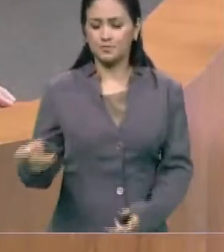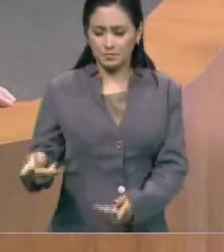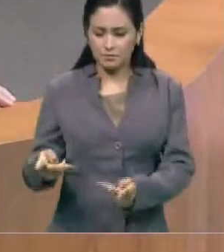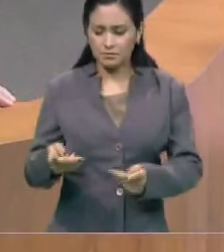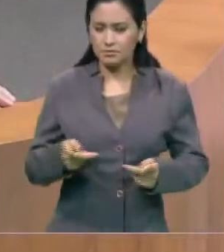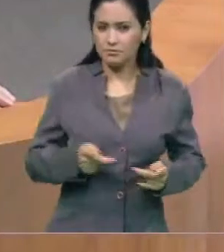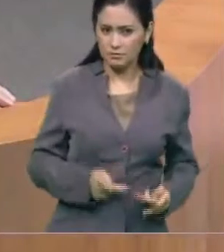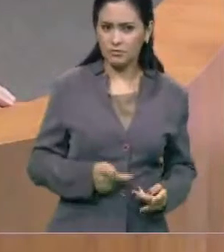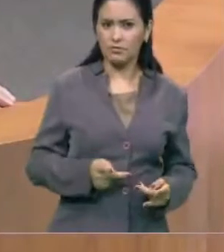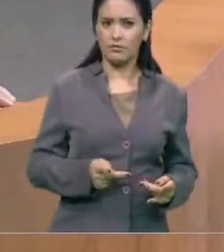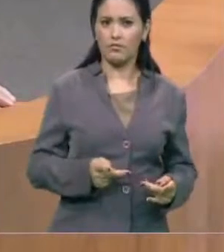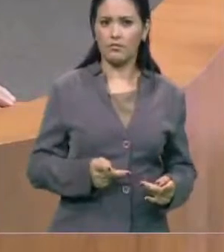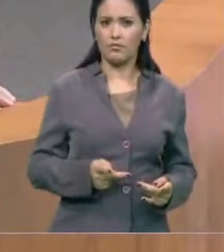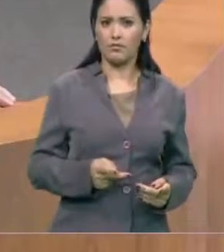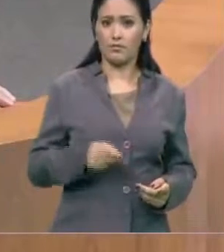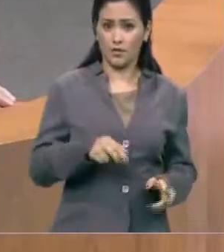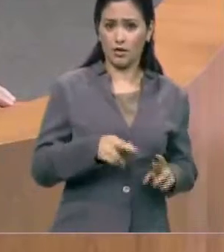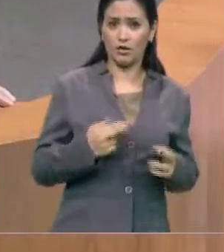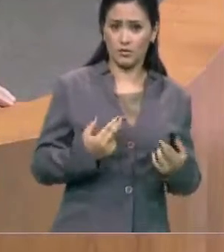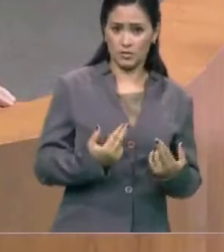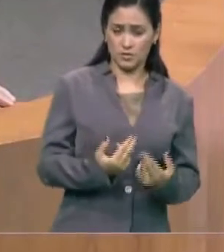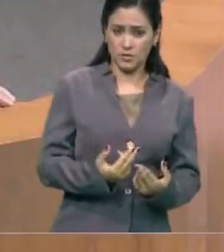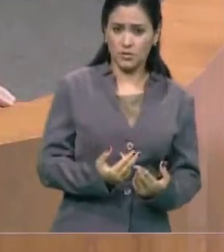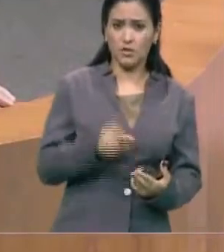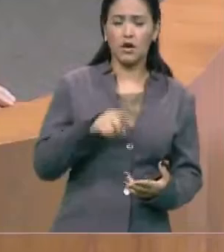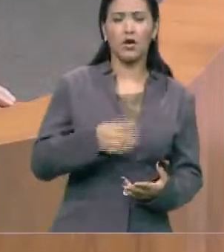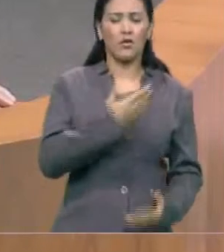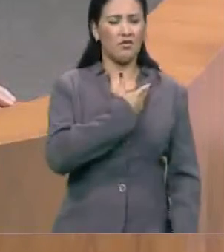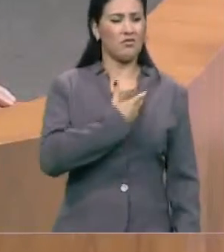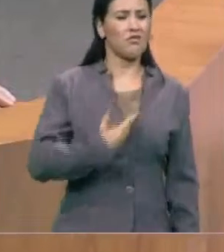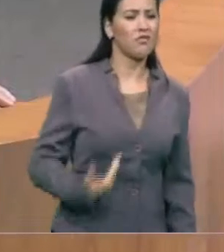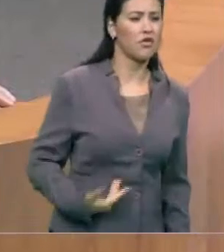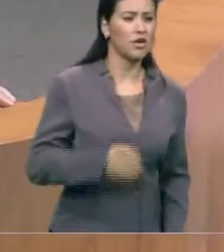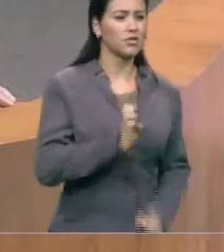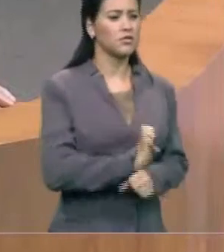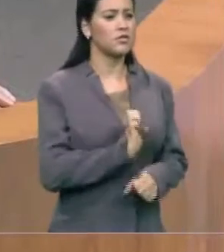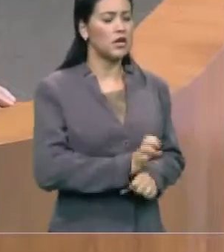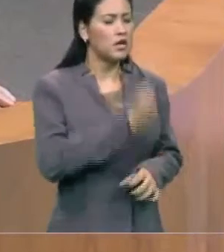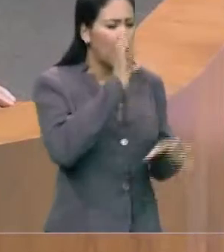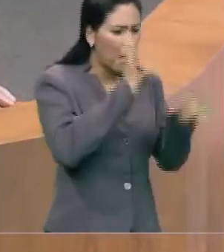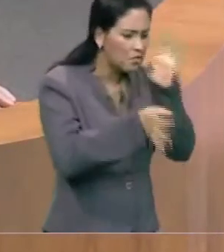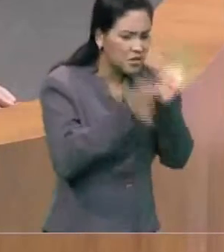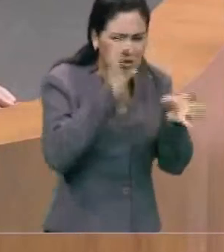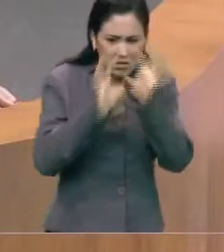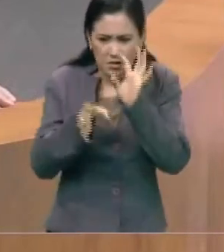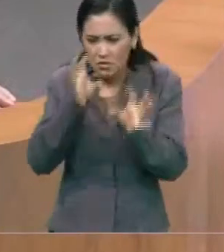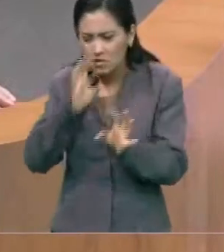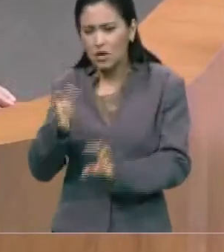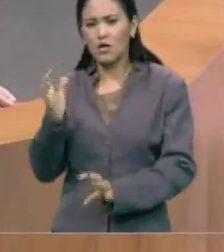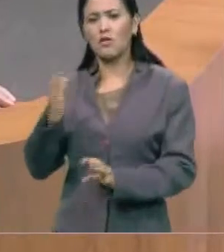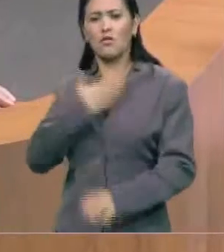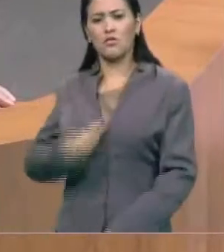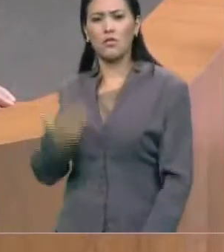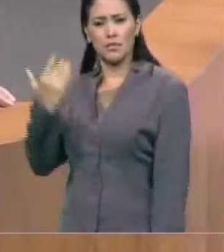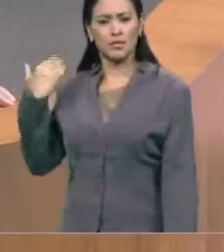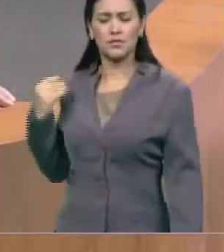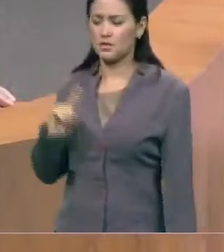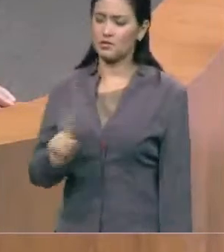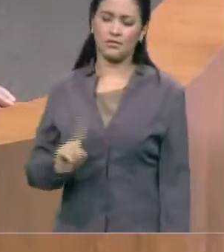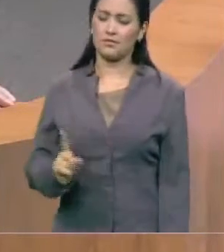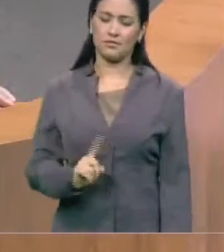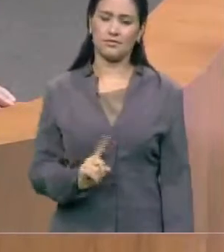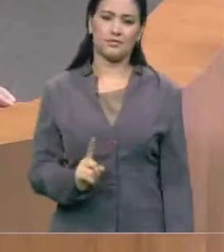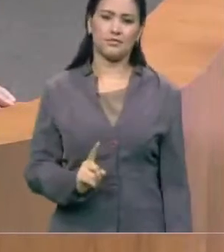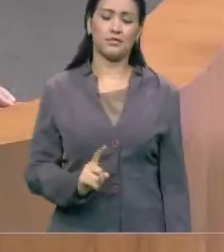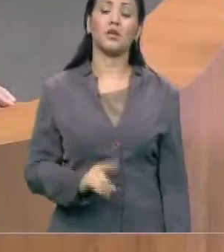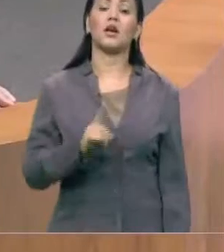pelo governo do Estado para fazer críticas, deputado Adriano, ao governo anterior. Foi convocada